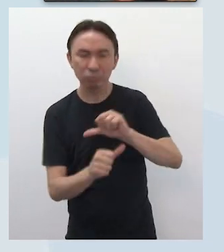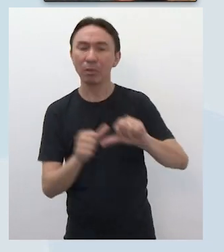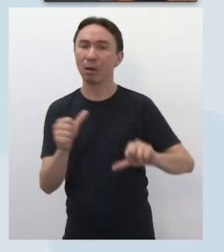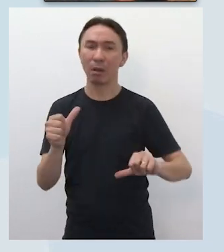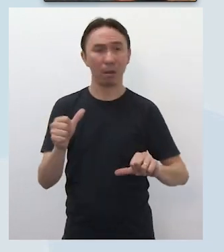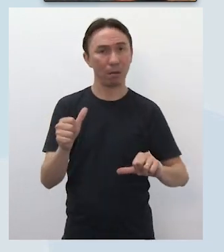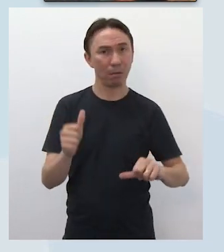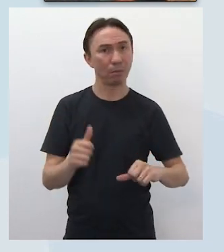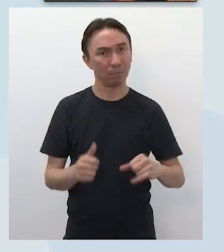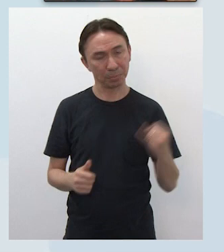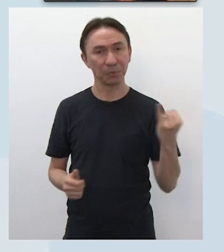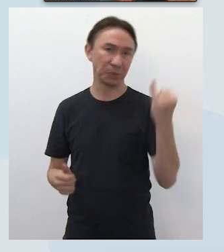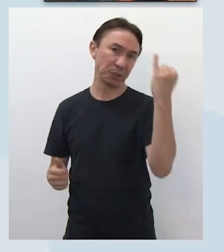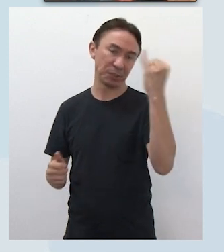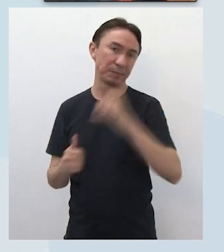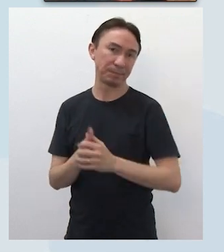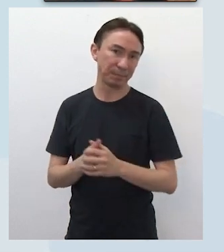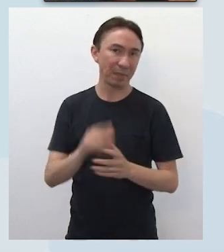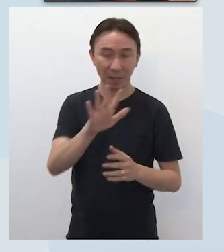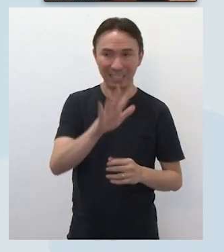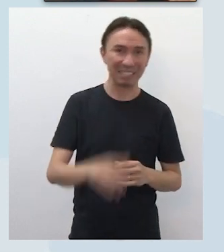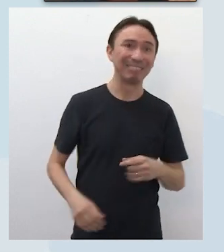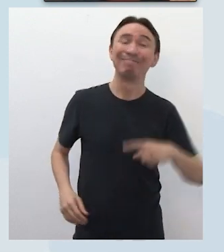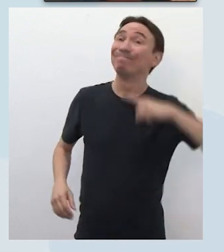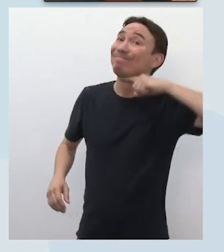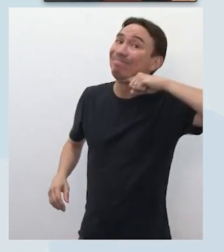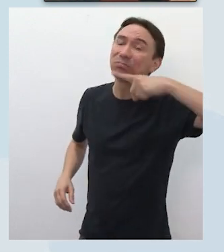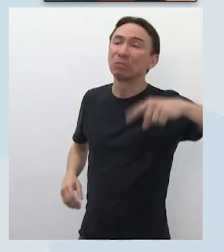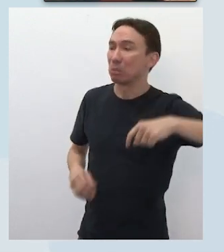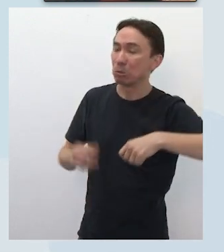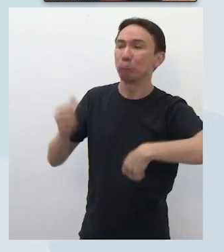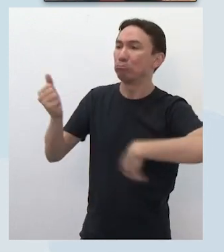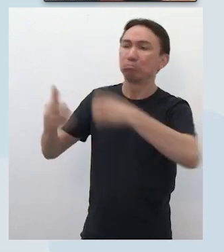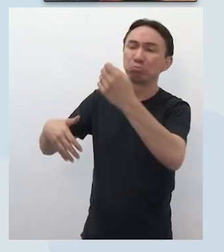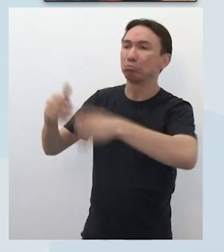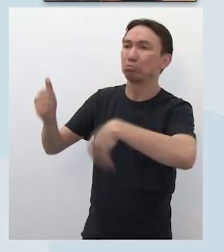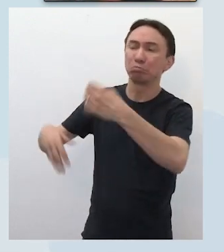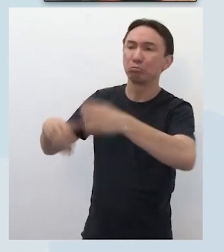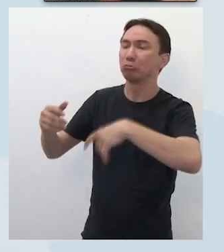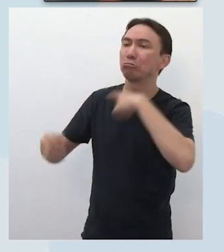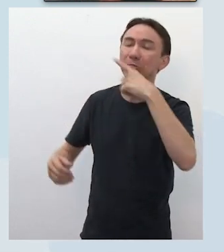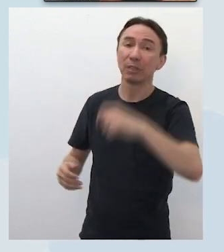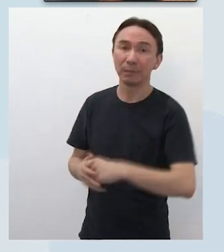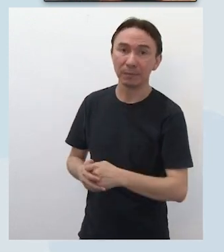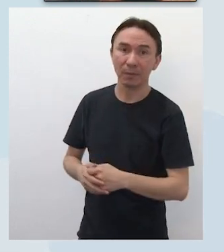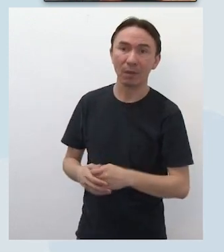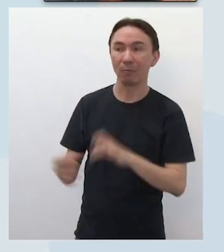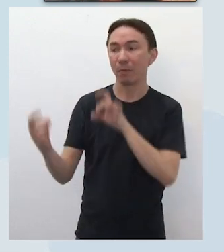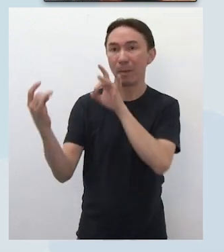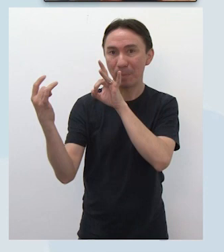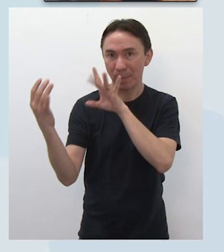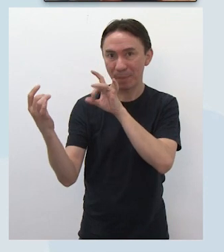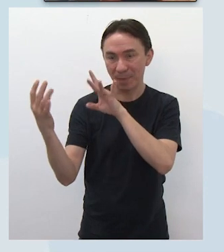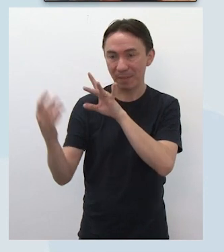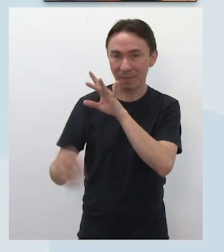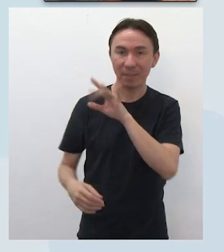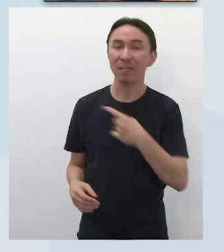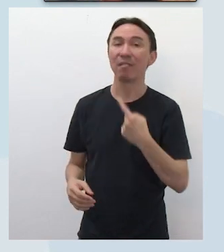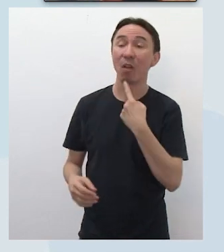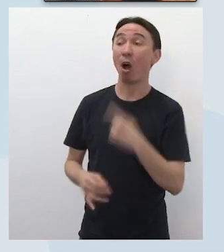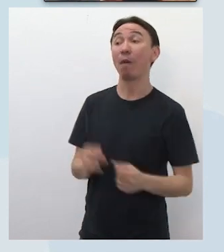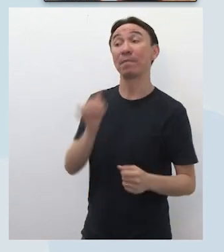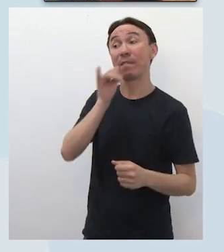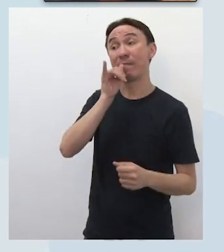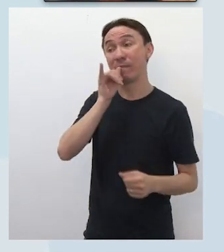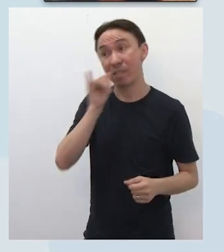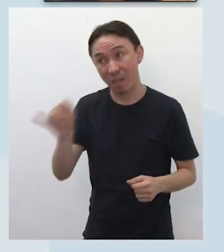serem modificadas, né? Então, assim, eu colocar no feedback, eu te avisei, eu disse